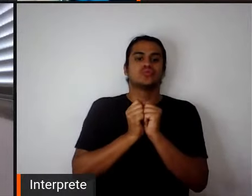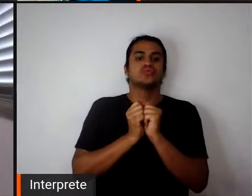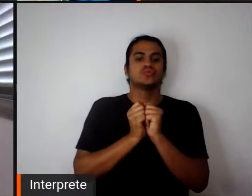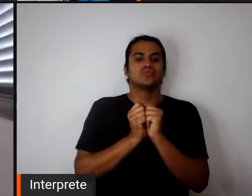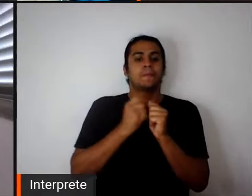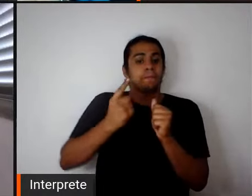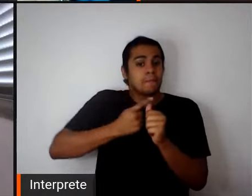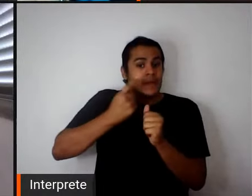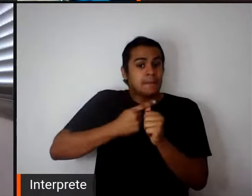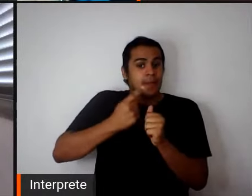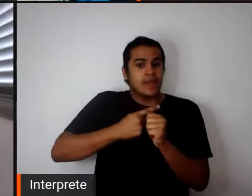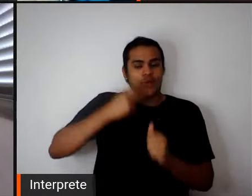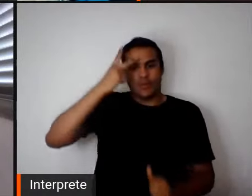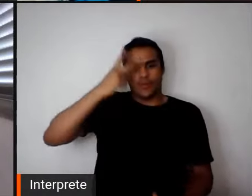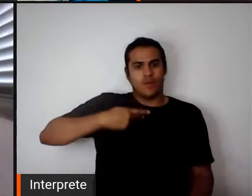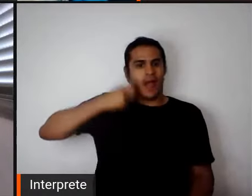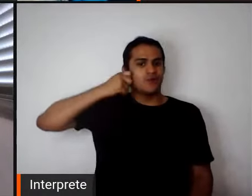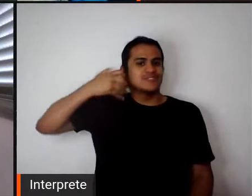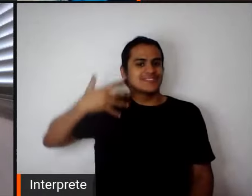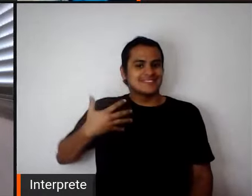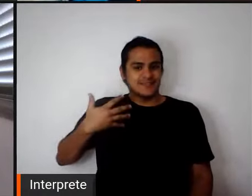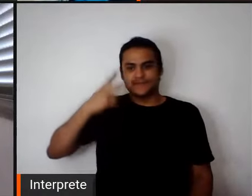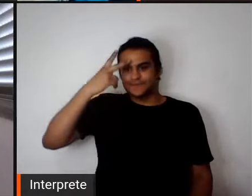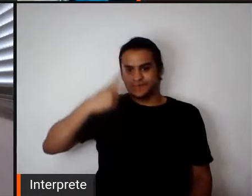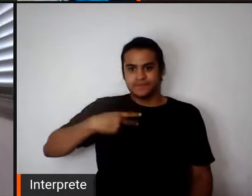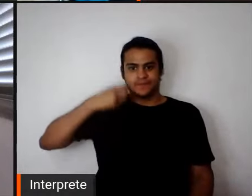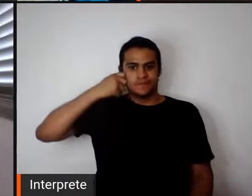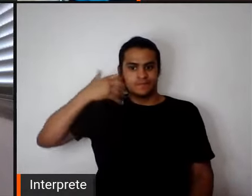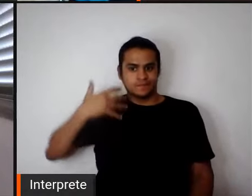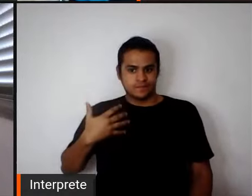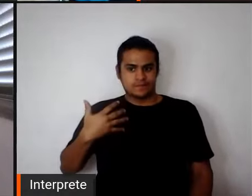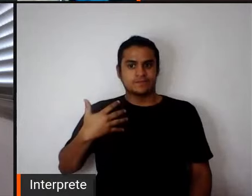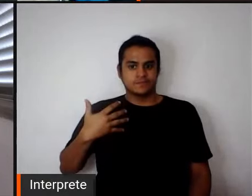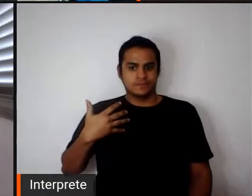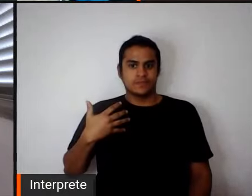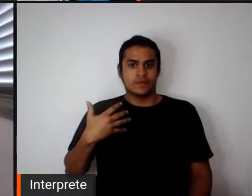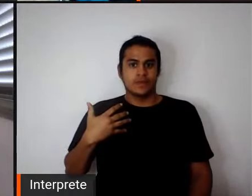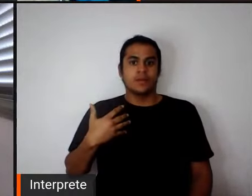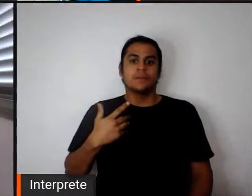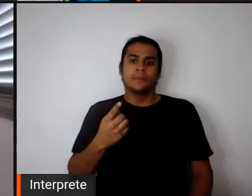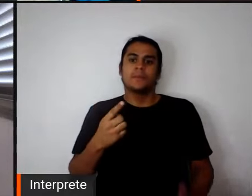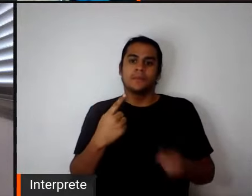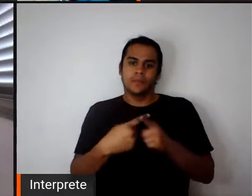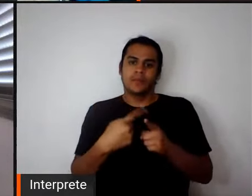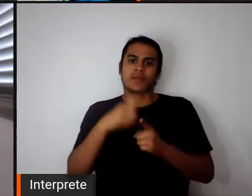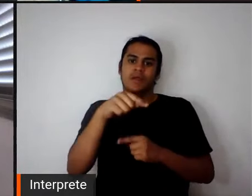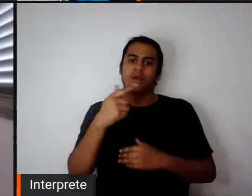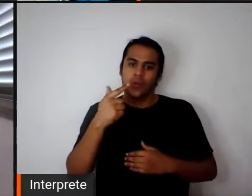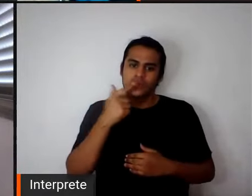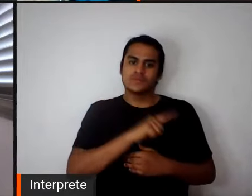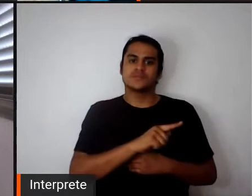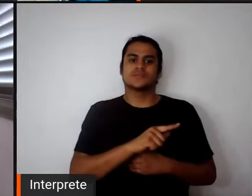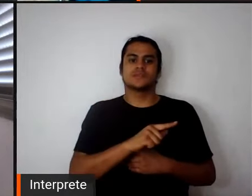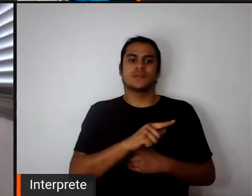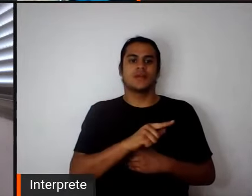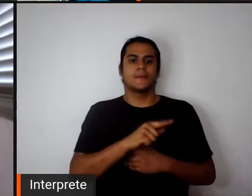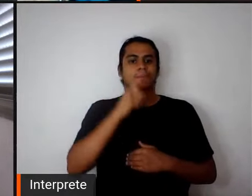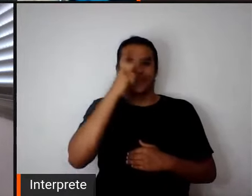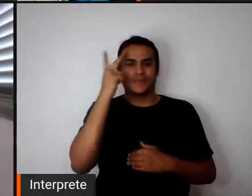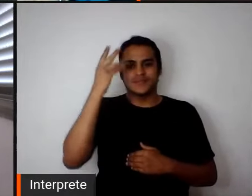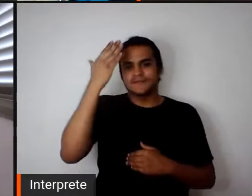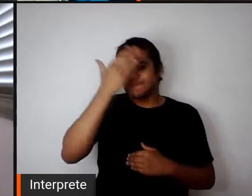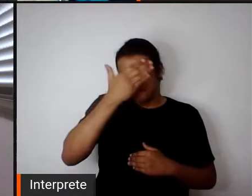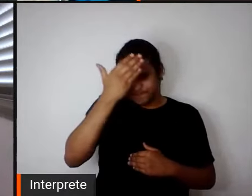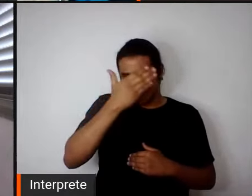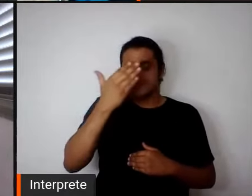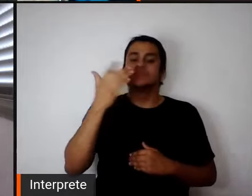autodescrição, cada um de nós fará uma autodescrição no sentido de poder construir uma imagem, né, de cada um de